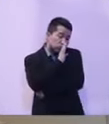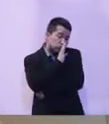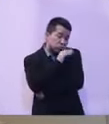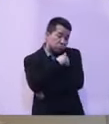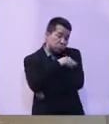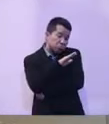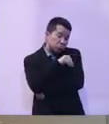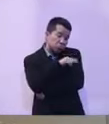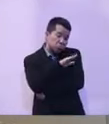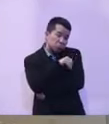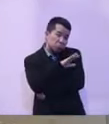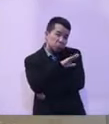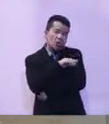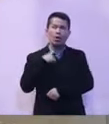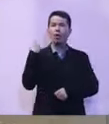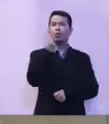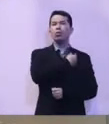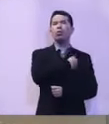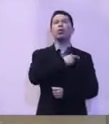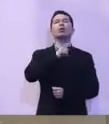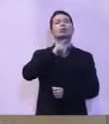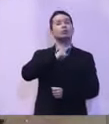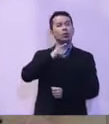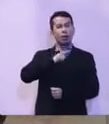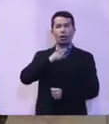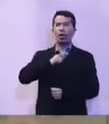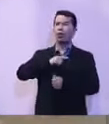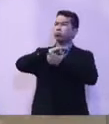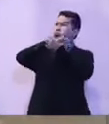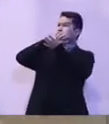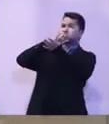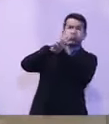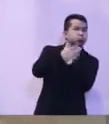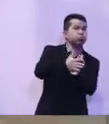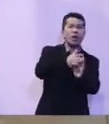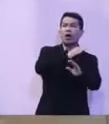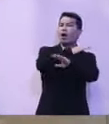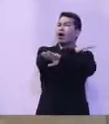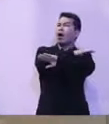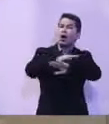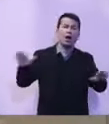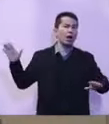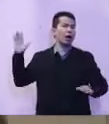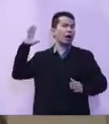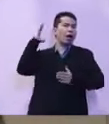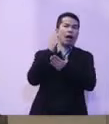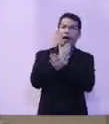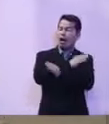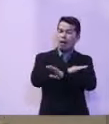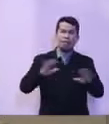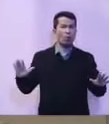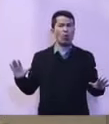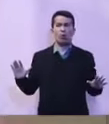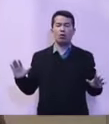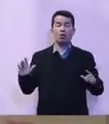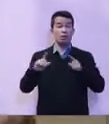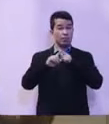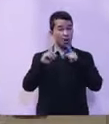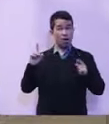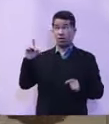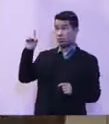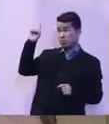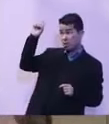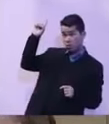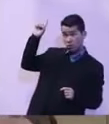eternidade estaríamos debaixo da ira de Deus. E então Deus, no seu amor, junto com a Trindade